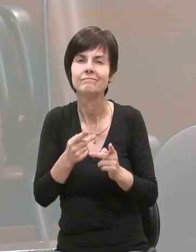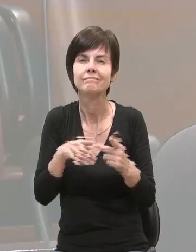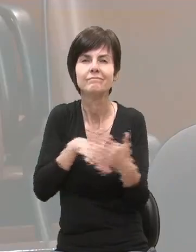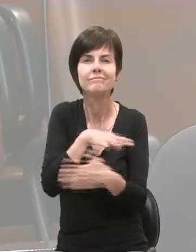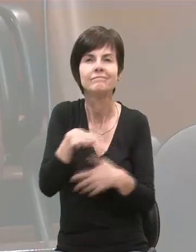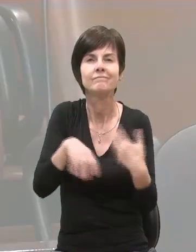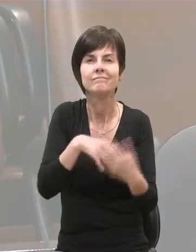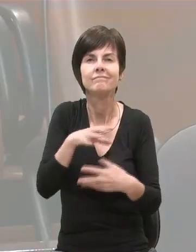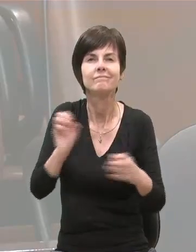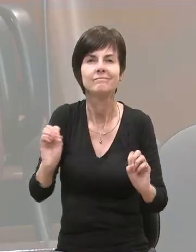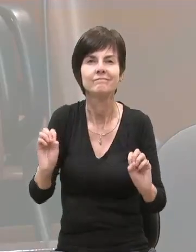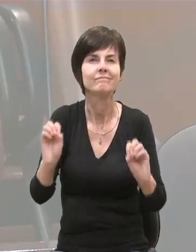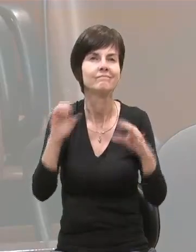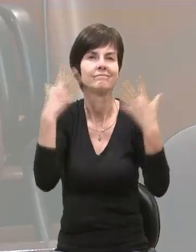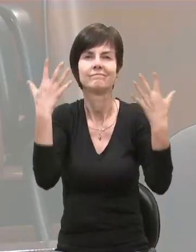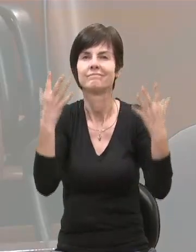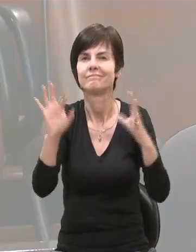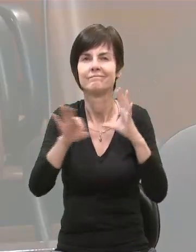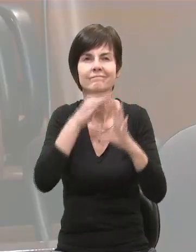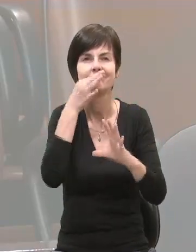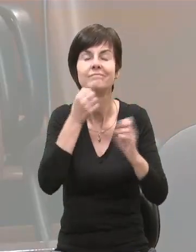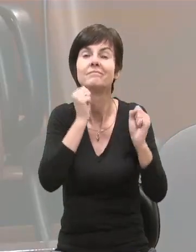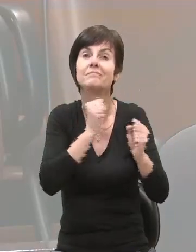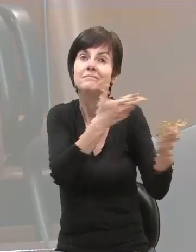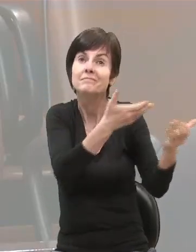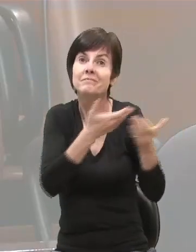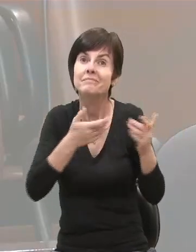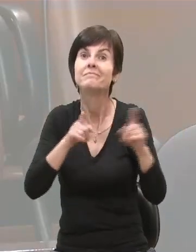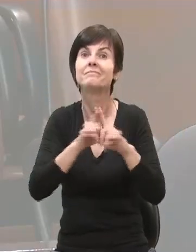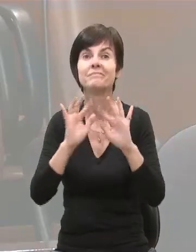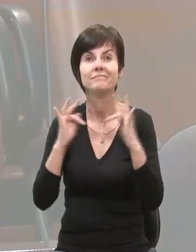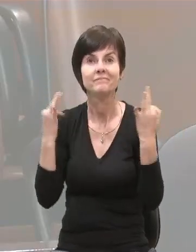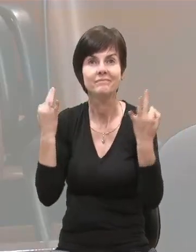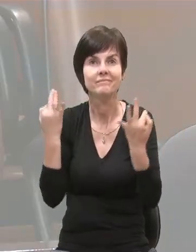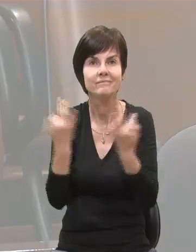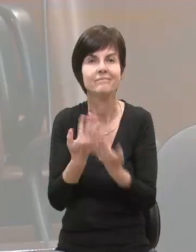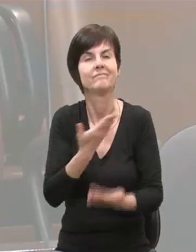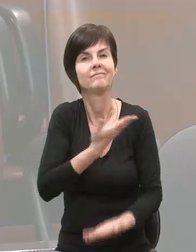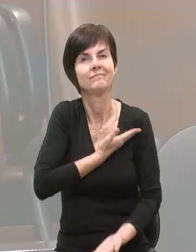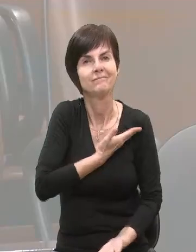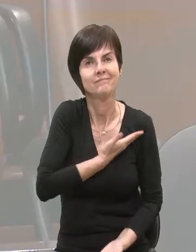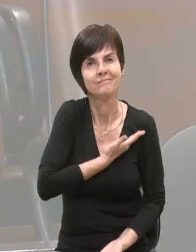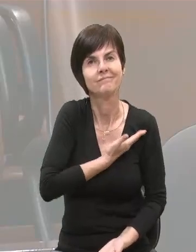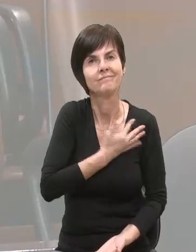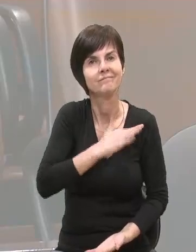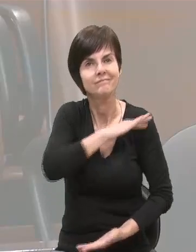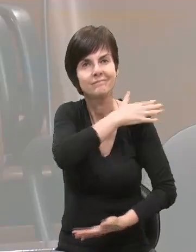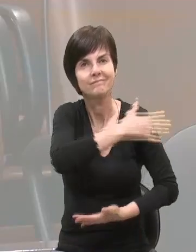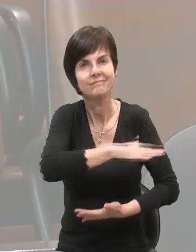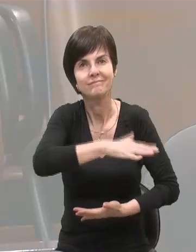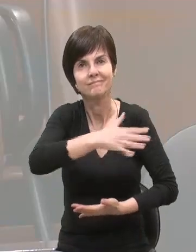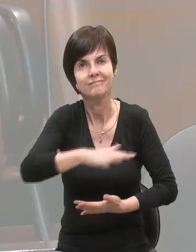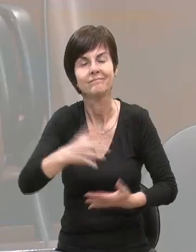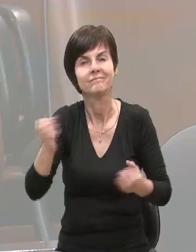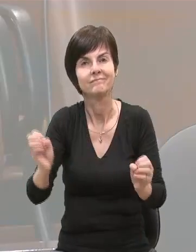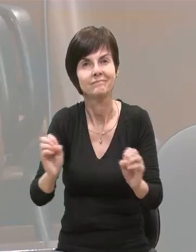clima da festa da uva, que a gente possa convidar os nossos parentes, nossos amigos da região para visitar a nossa